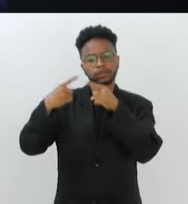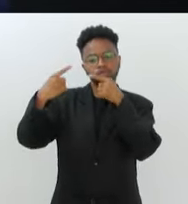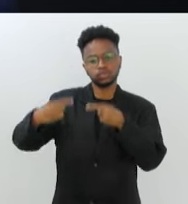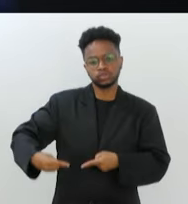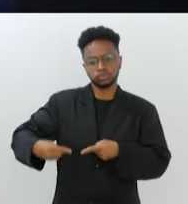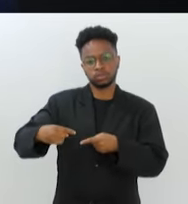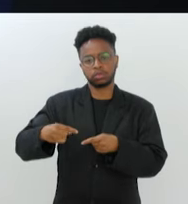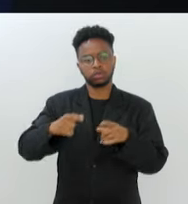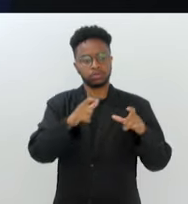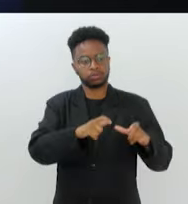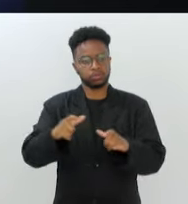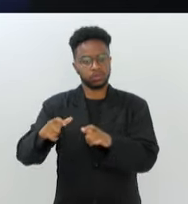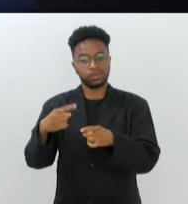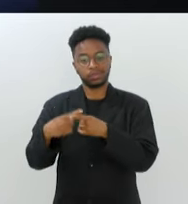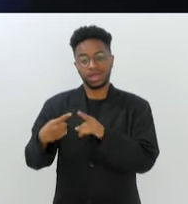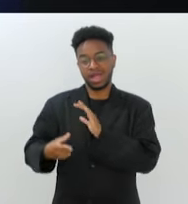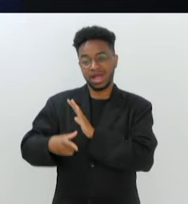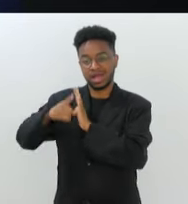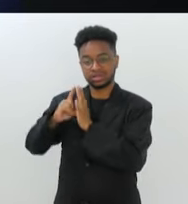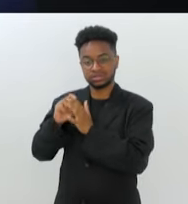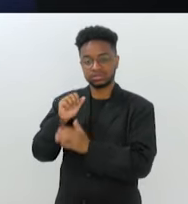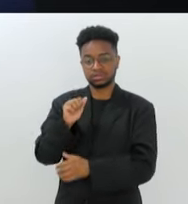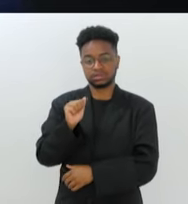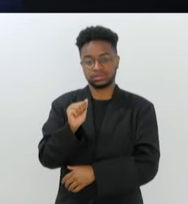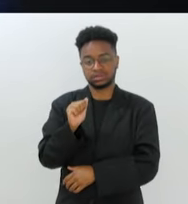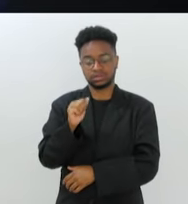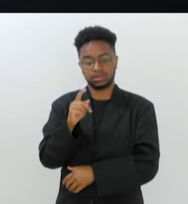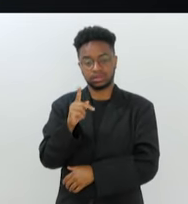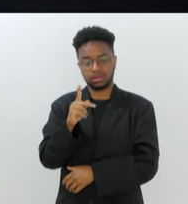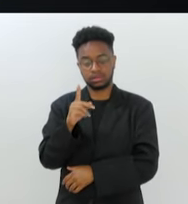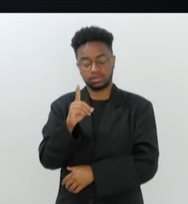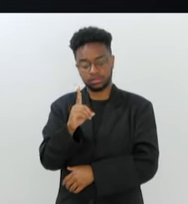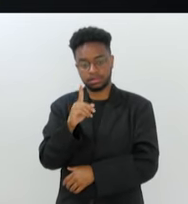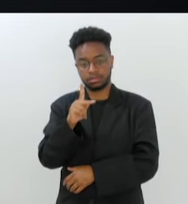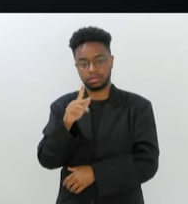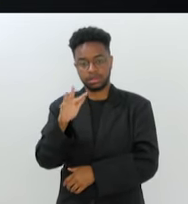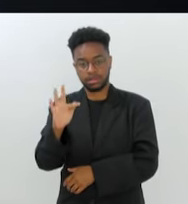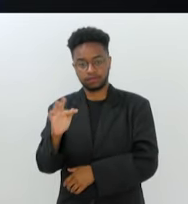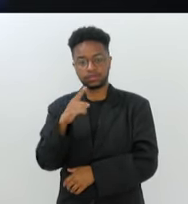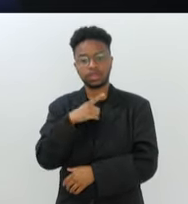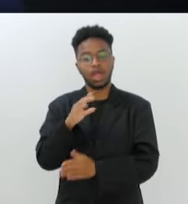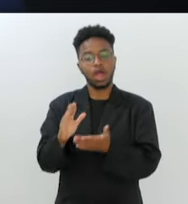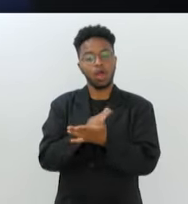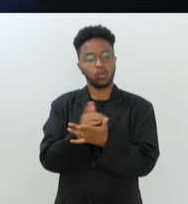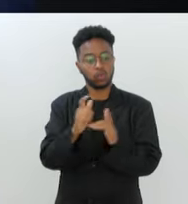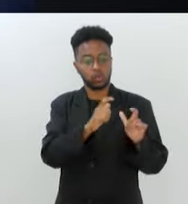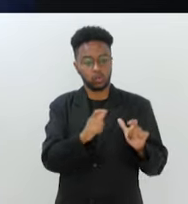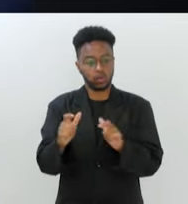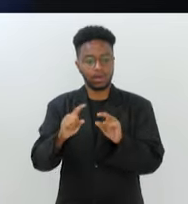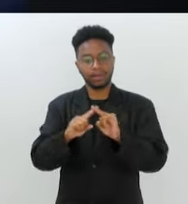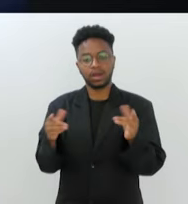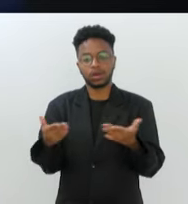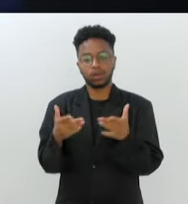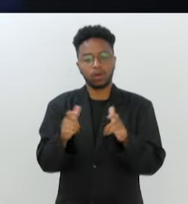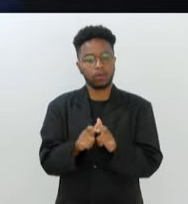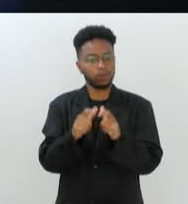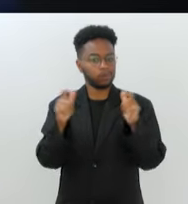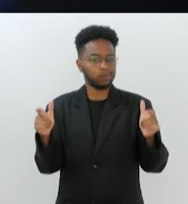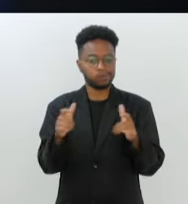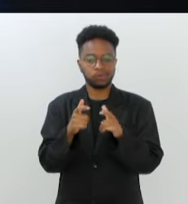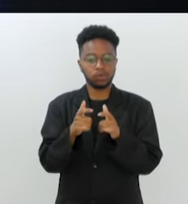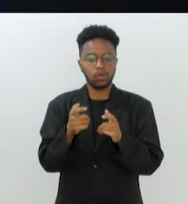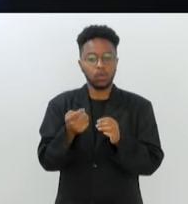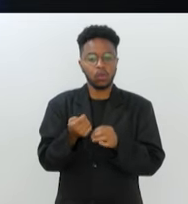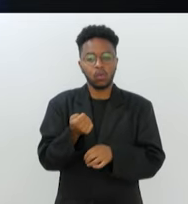que, antes da DPF, estava localizada em algumas regiões, hoje disseminadas por praticamente toda